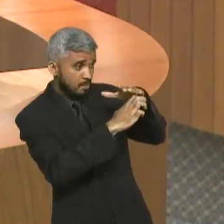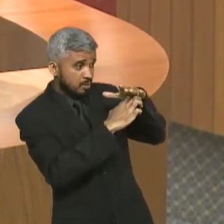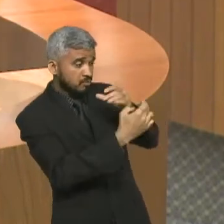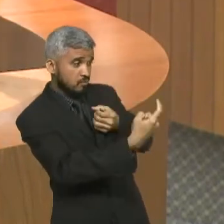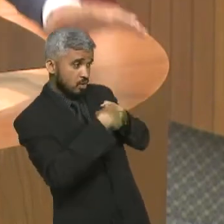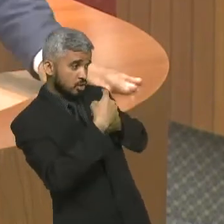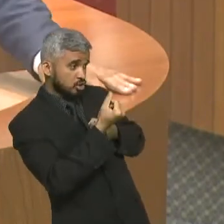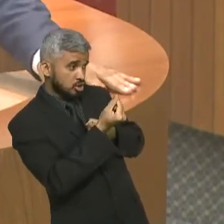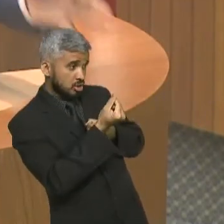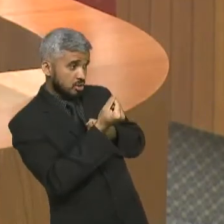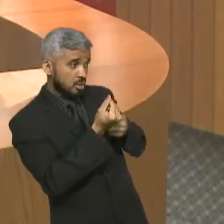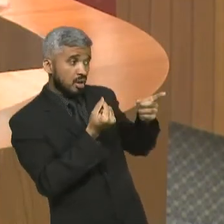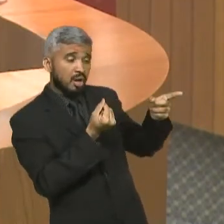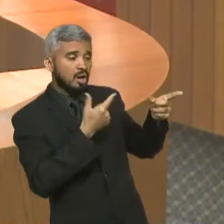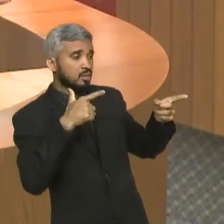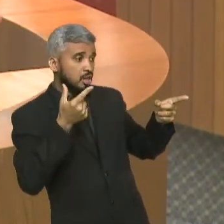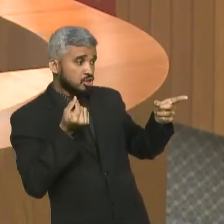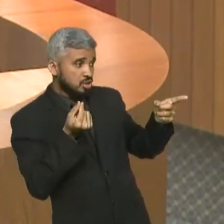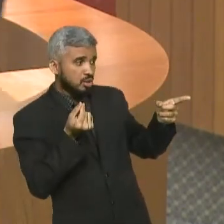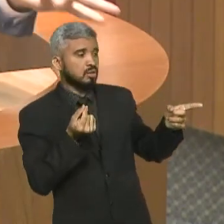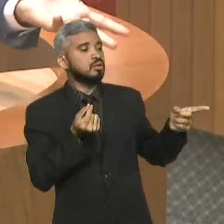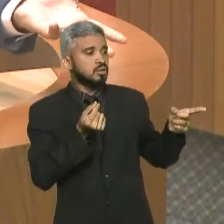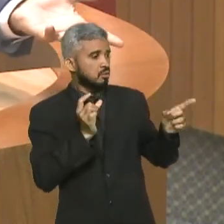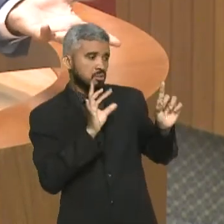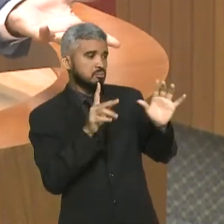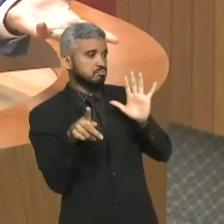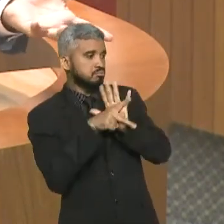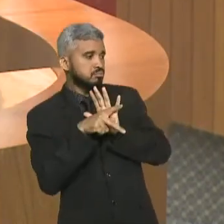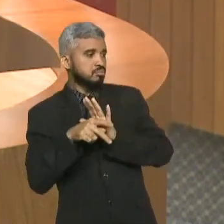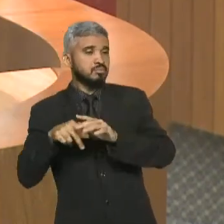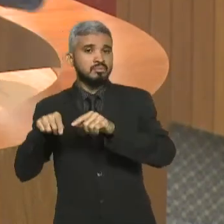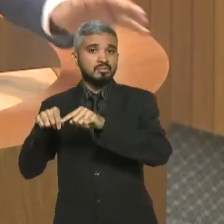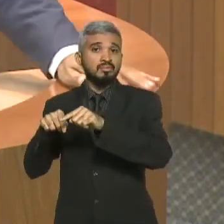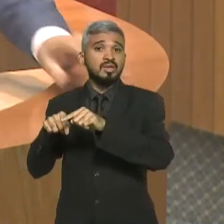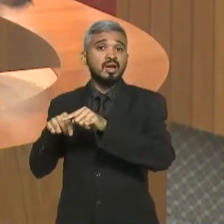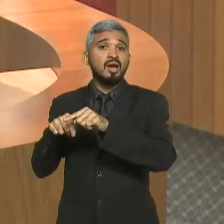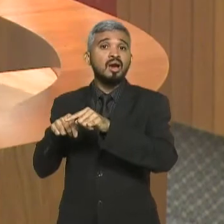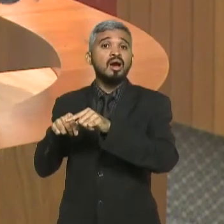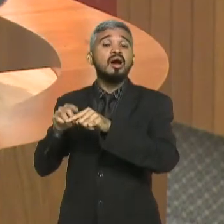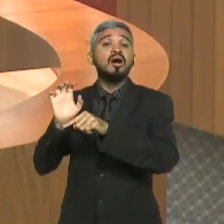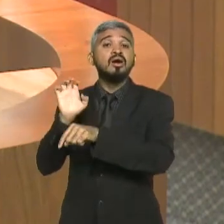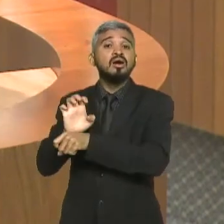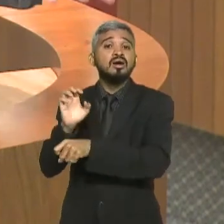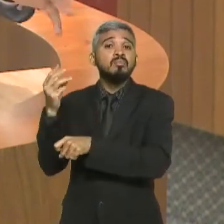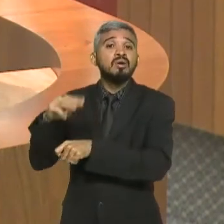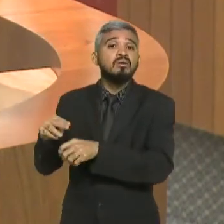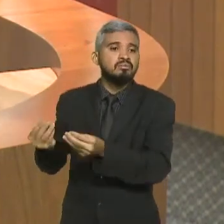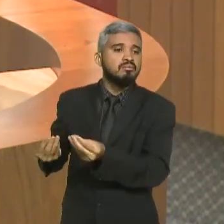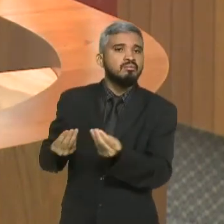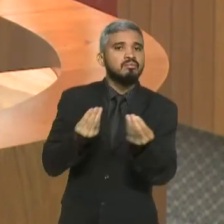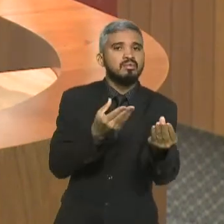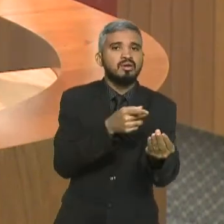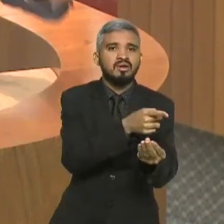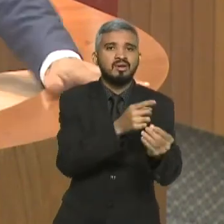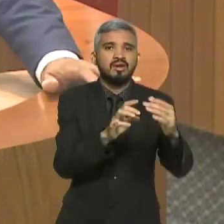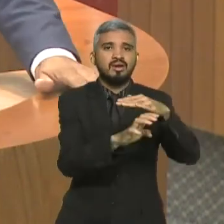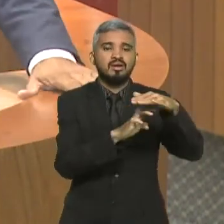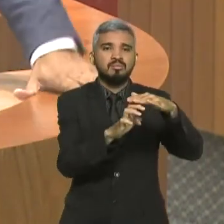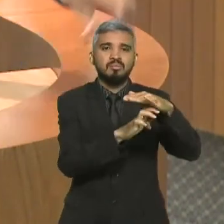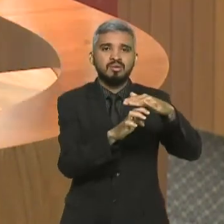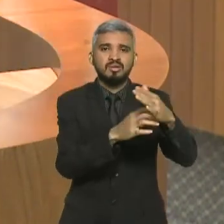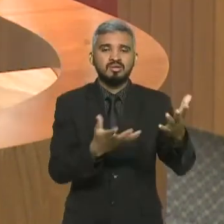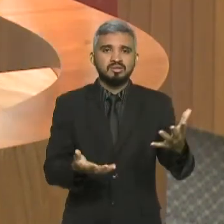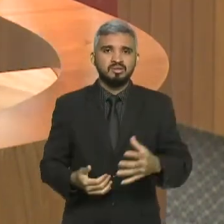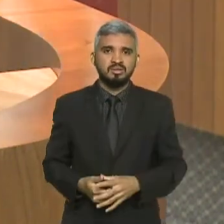condições, toma os fés da empresa. Pega os fés, não vai poder ficar no Estado, e aí vai entregar, vai doar, vai dar para alguém.